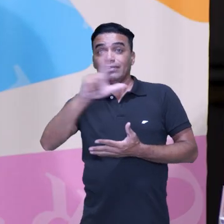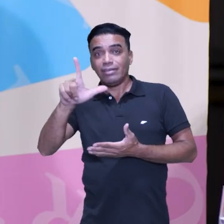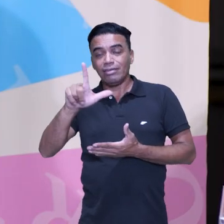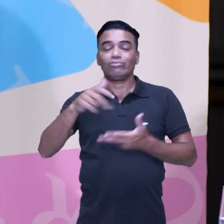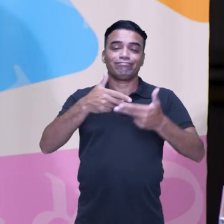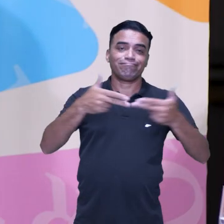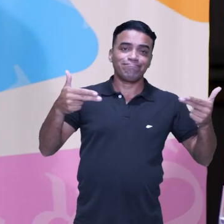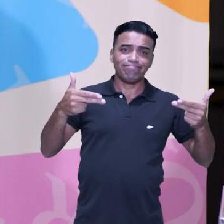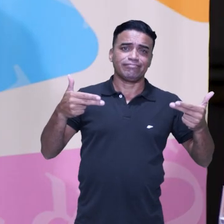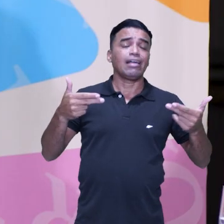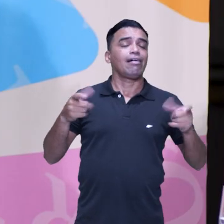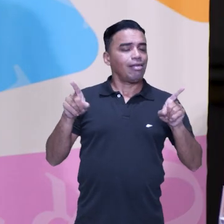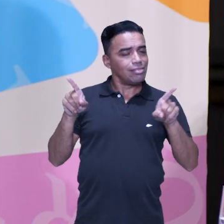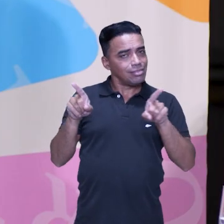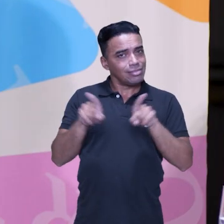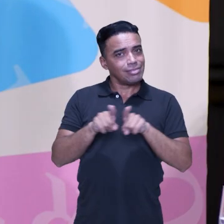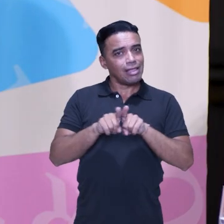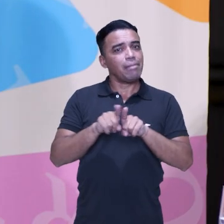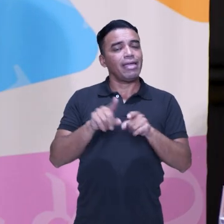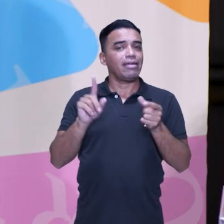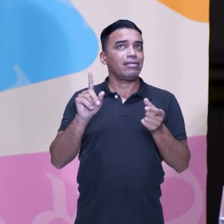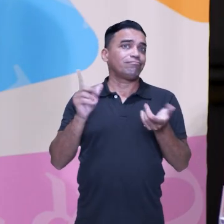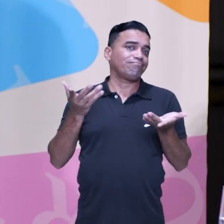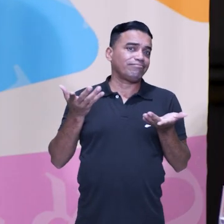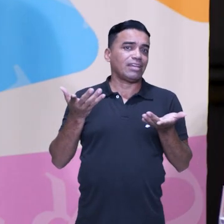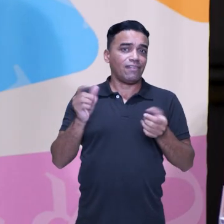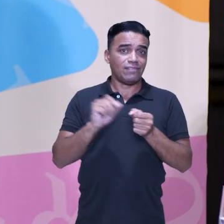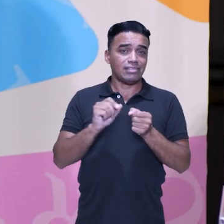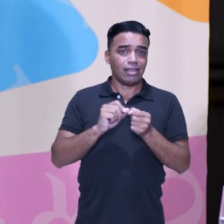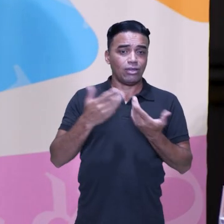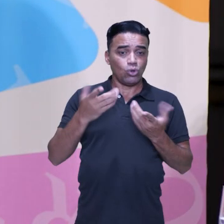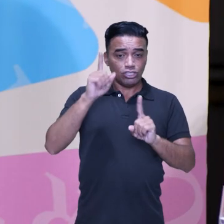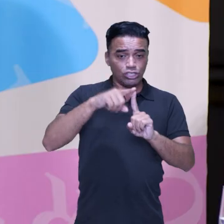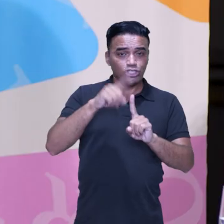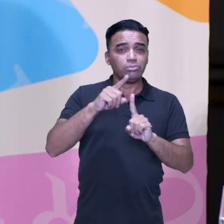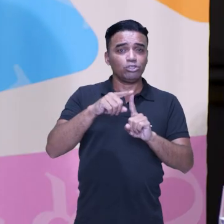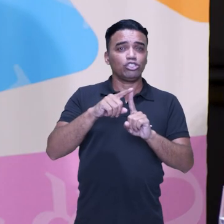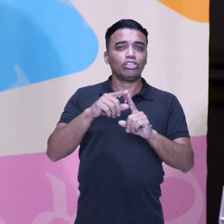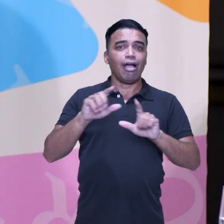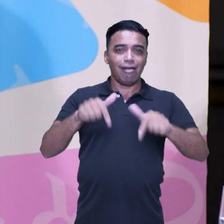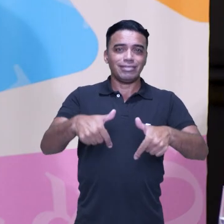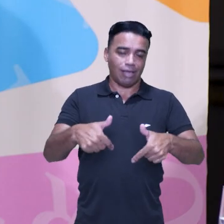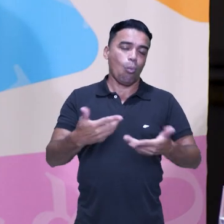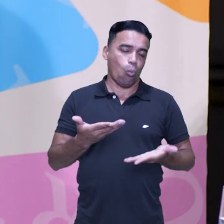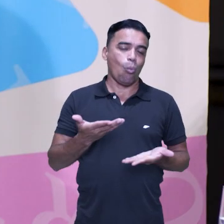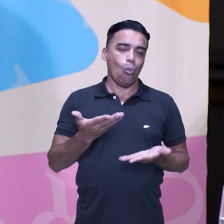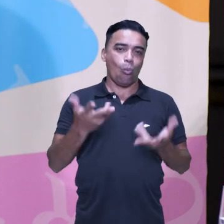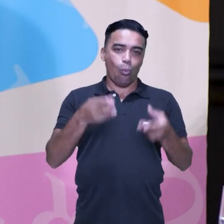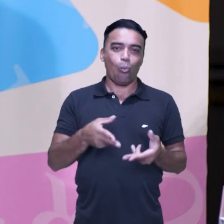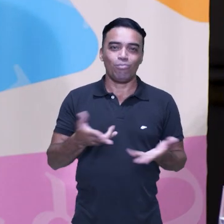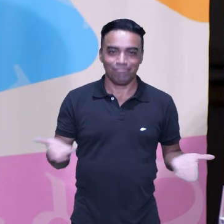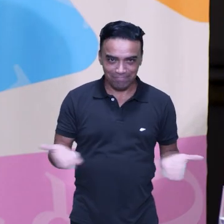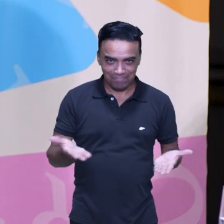civis, e também fazendo esse tipo de iniciativa, esses recursos.